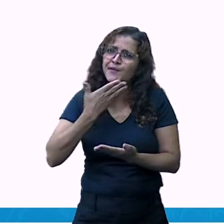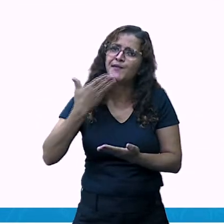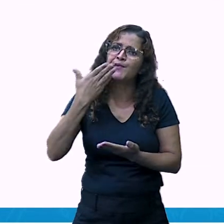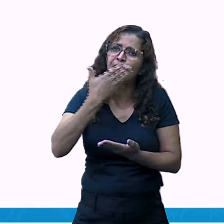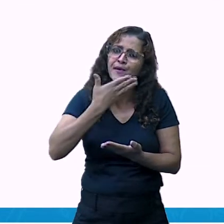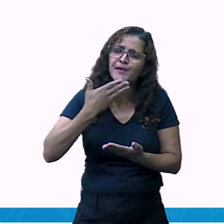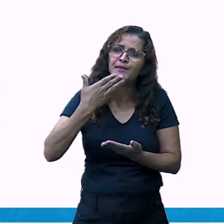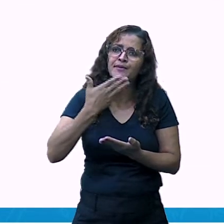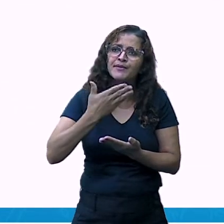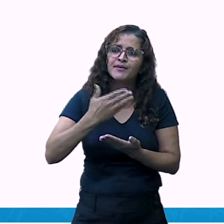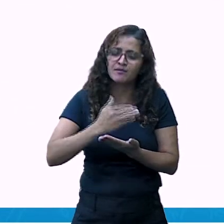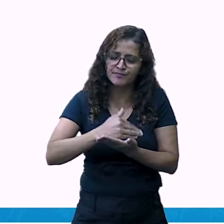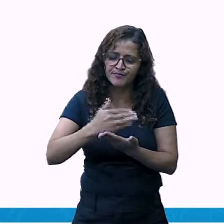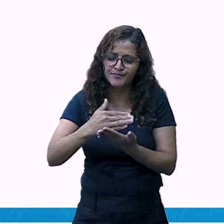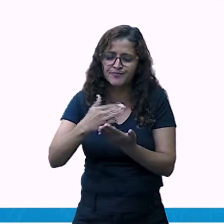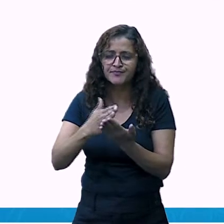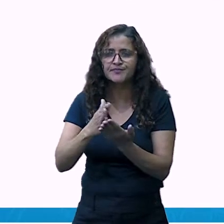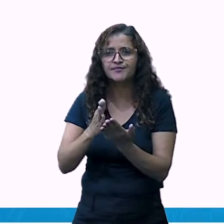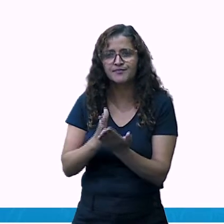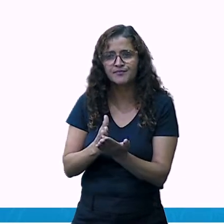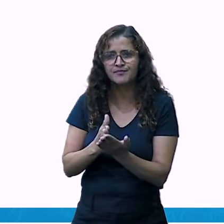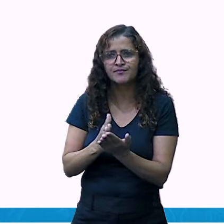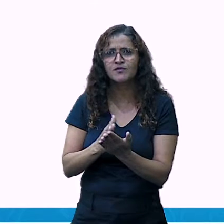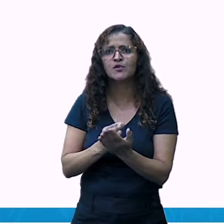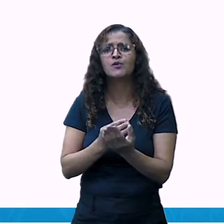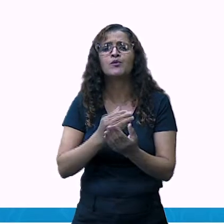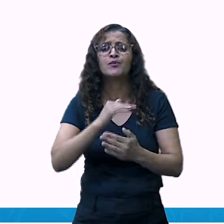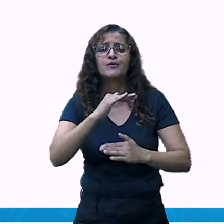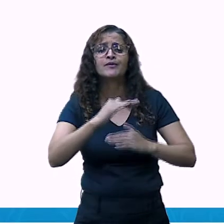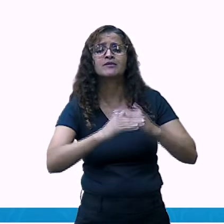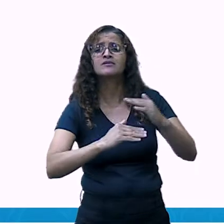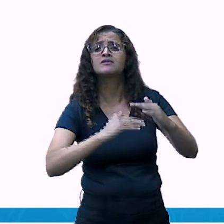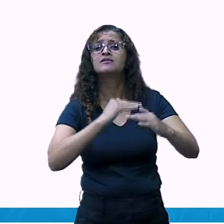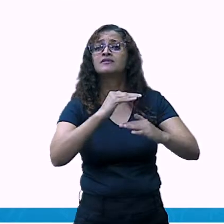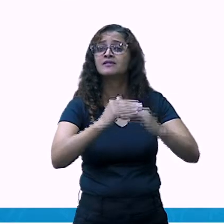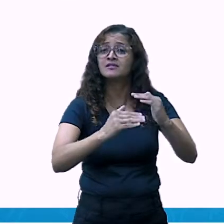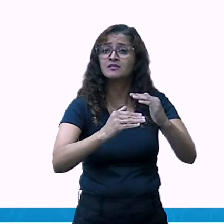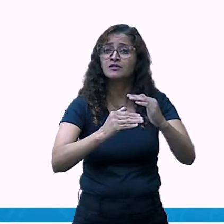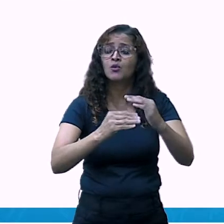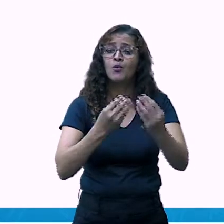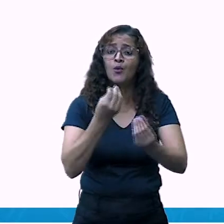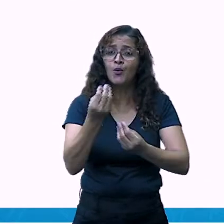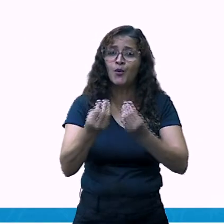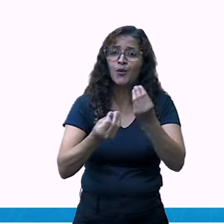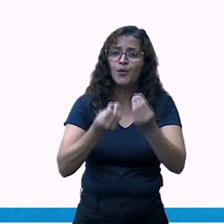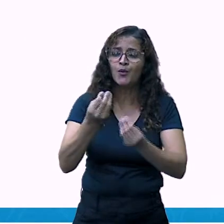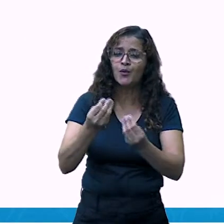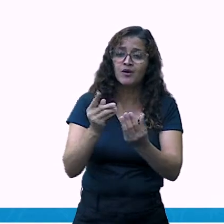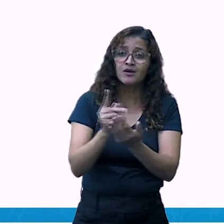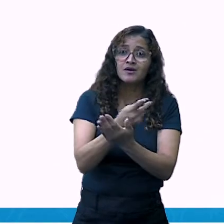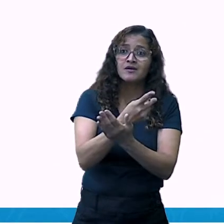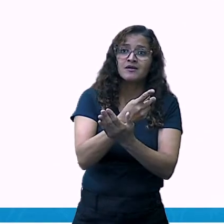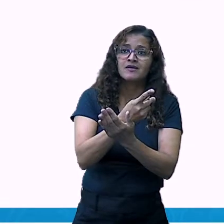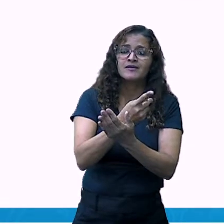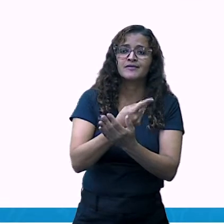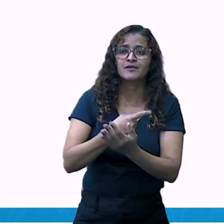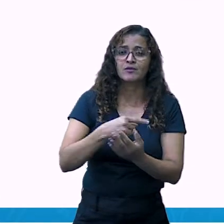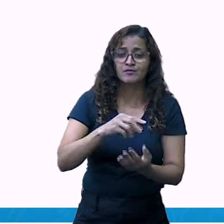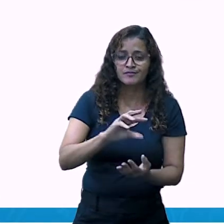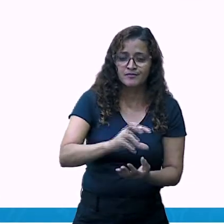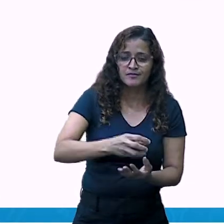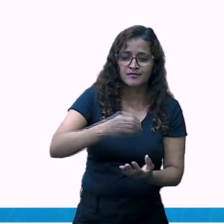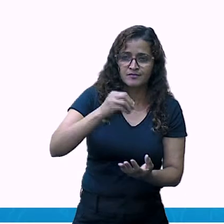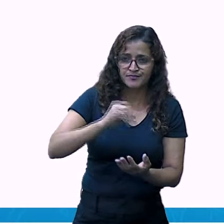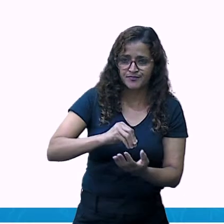com o processo de fermentação? Uma vez misturados os ingredientes, precisa de um tempo de pausa, que